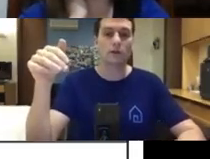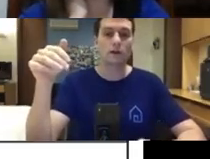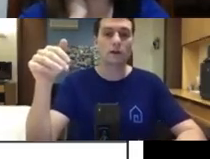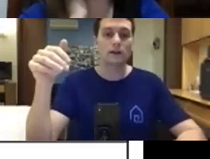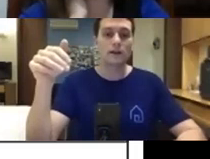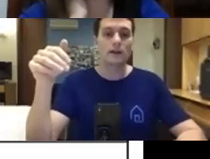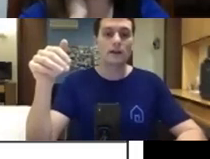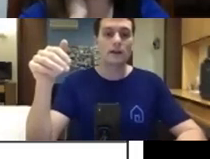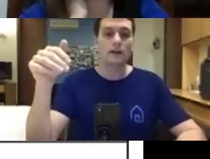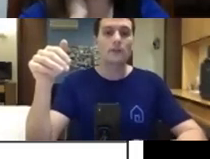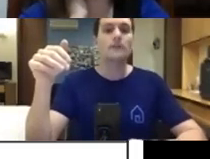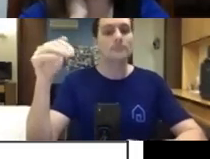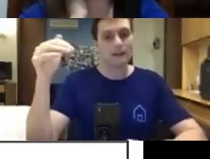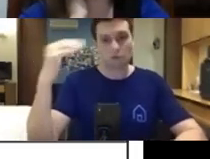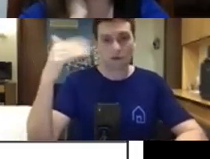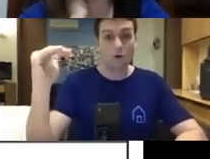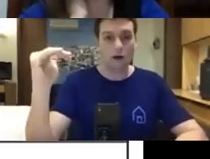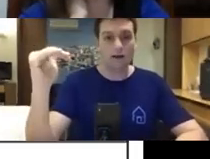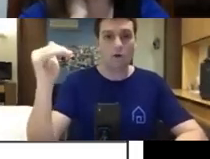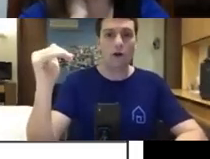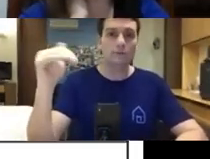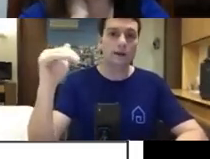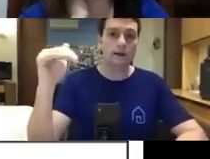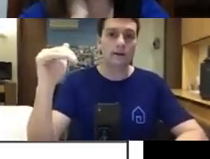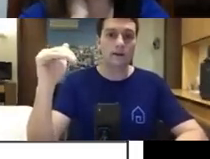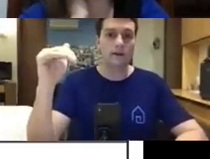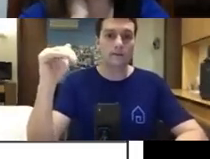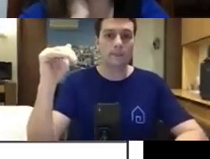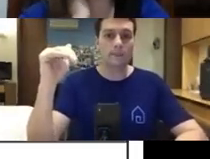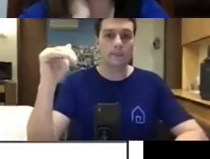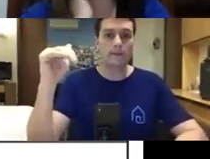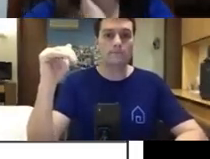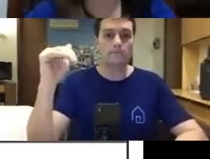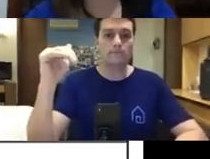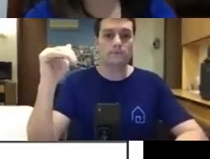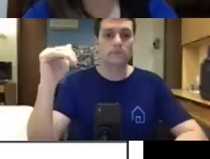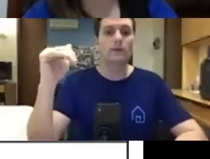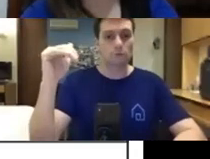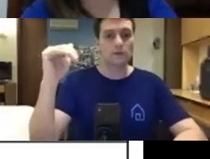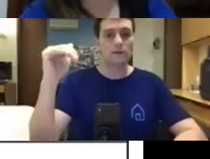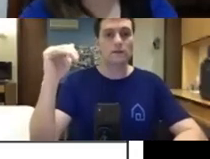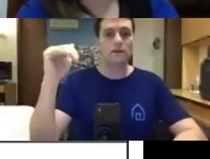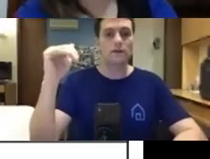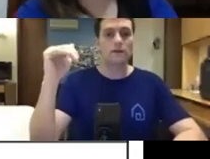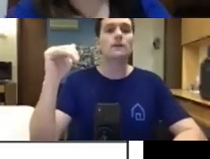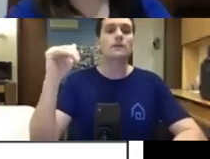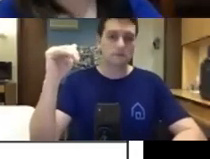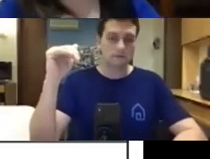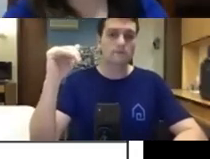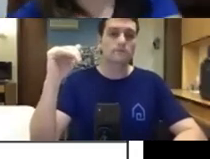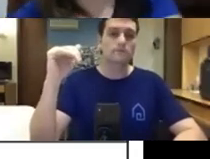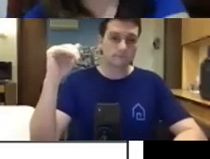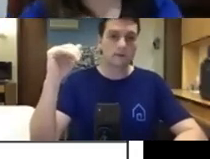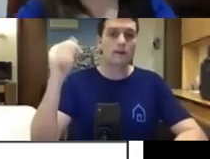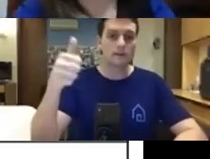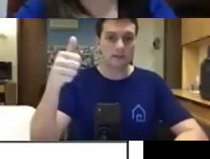fumaça sobem, né? Exato, só que ele corta... Se tu não cortar, ele vai subir. Então, para tu manter a compartimentação,